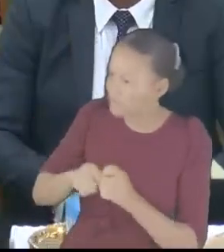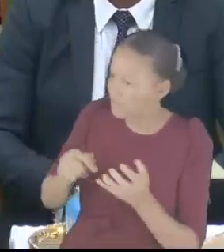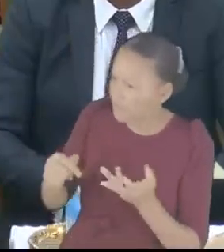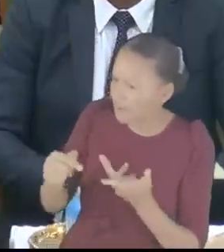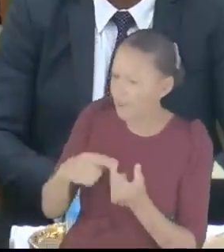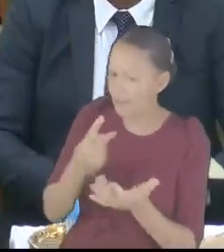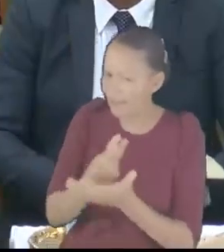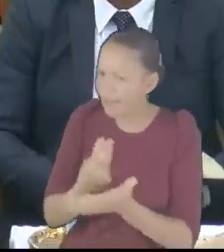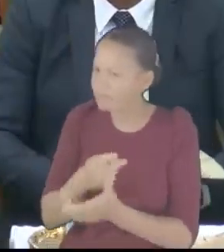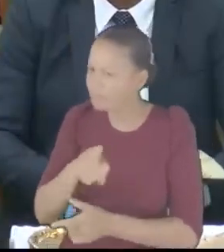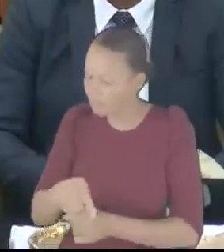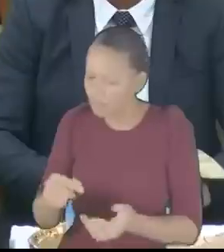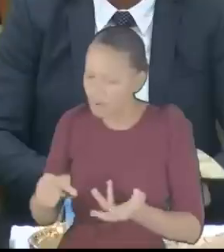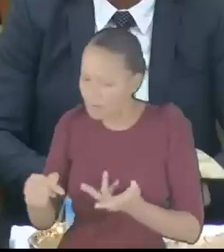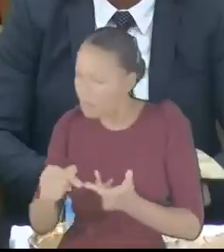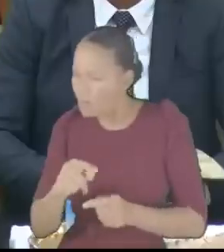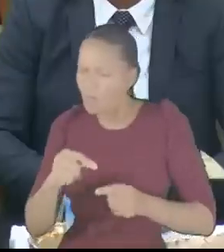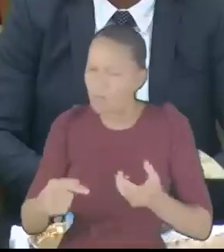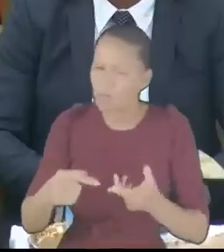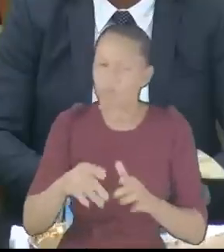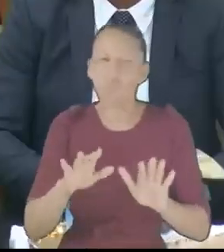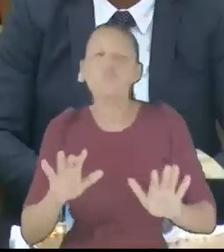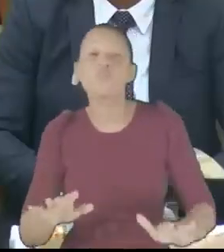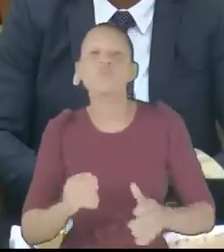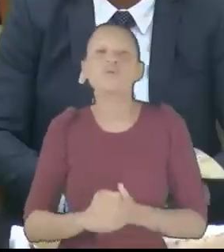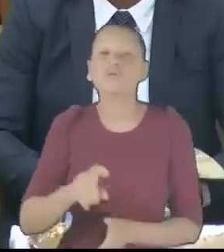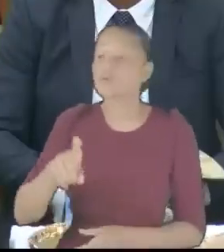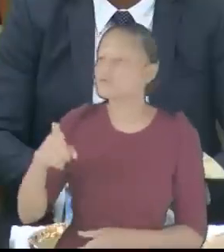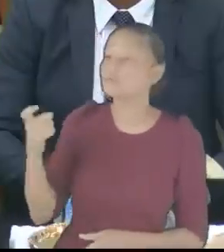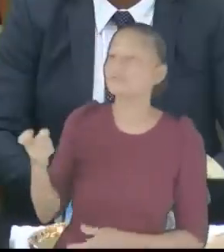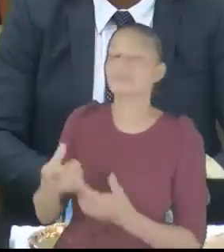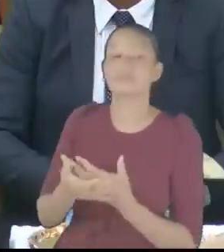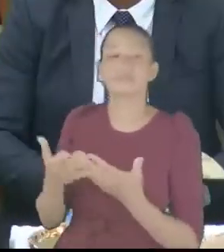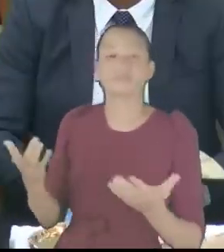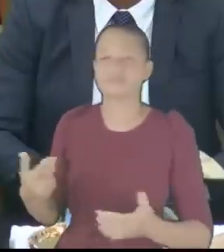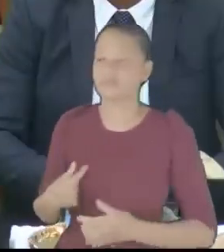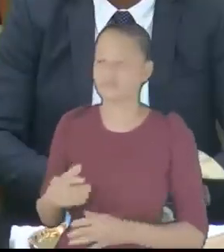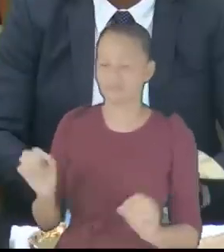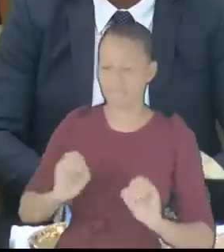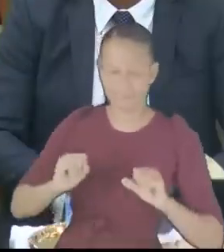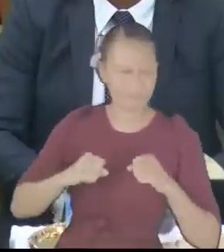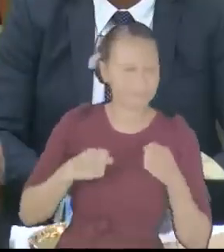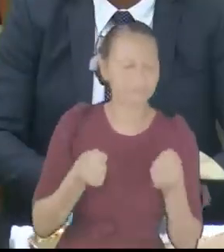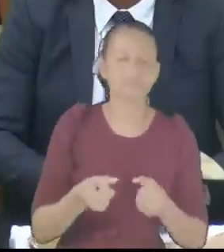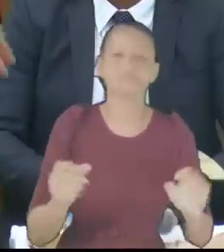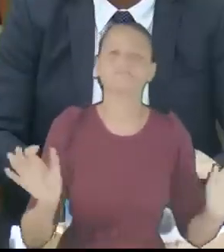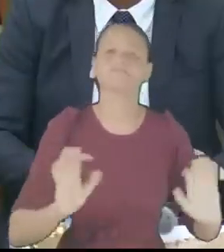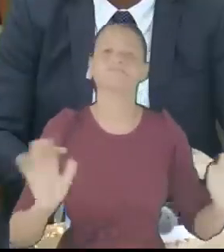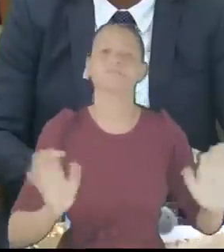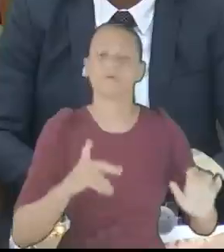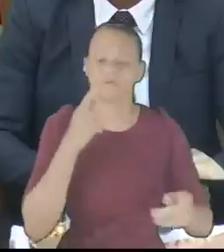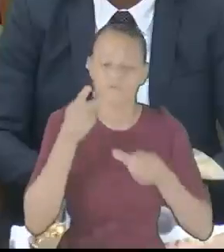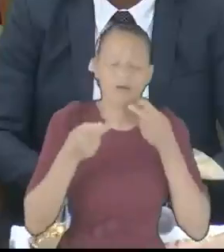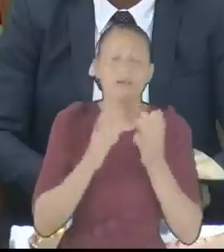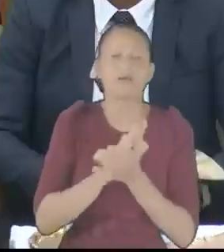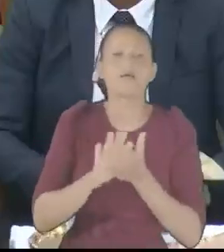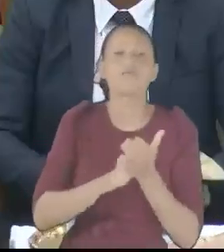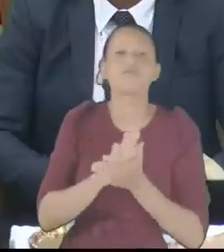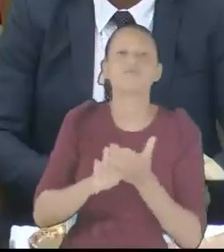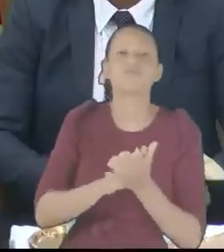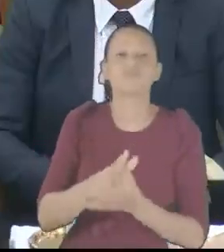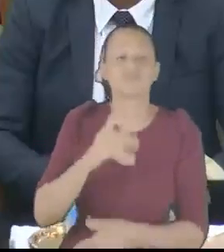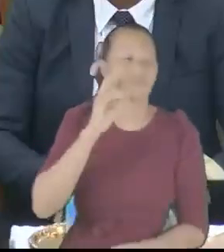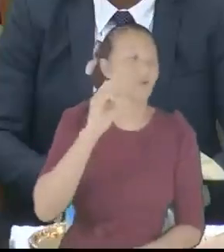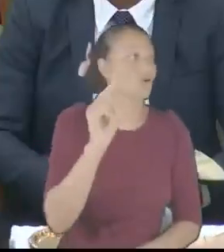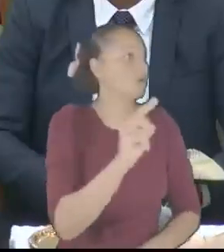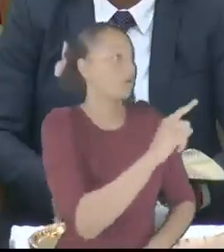você fez aquilo outro, o ex-devedor, ele não ia se defender, ele não ia dizer nada, ele só ia dizer: olhe